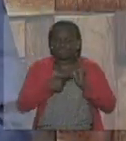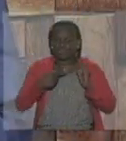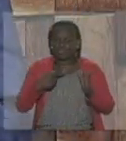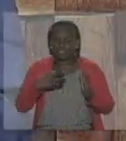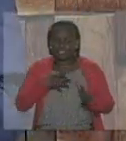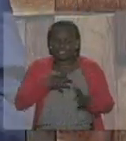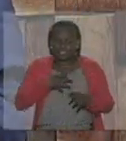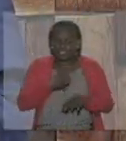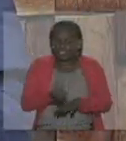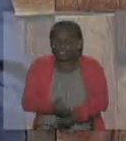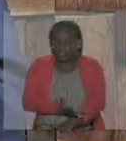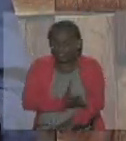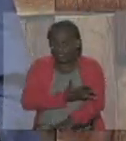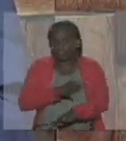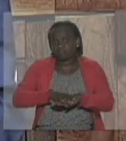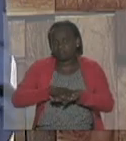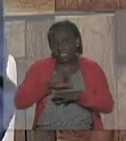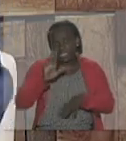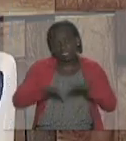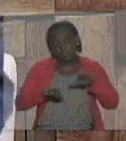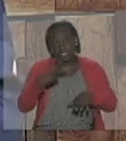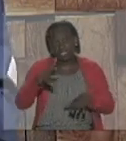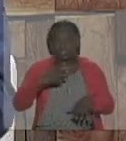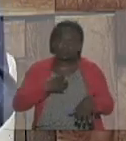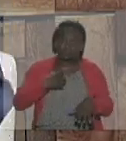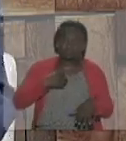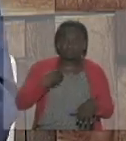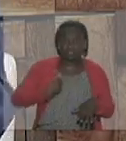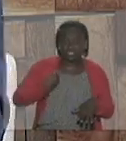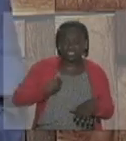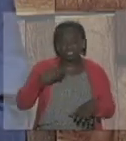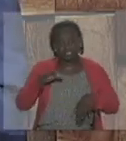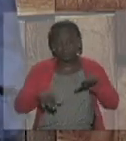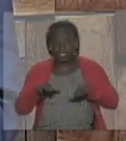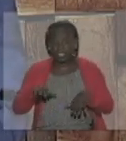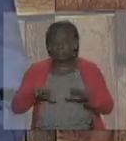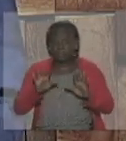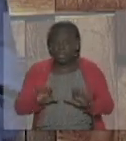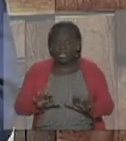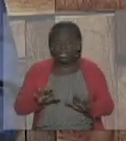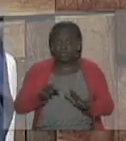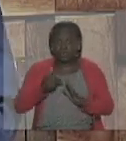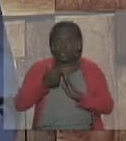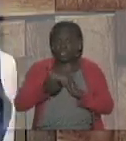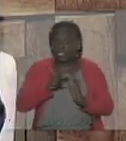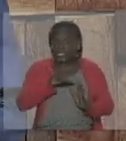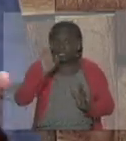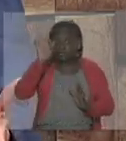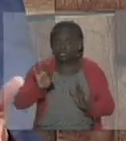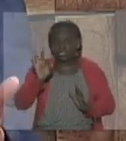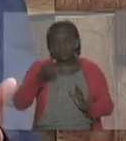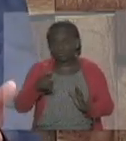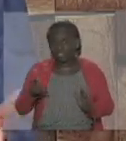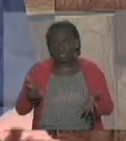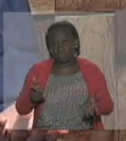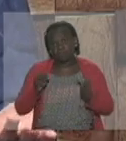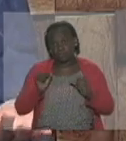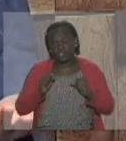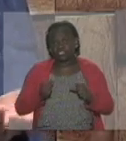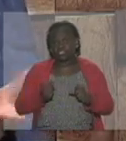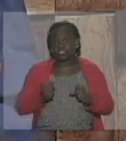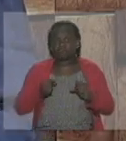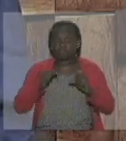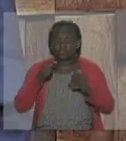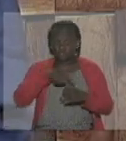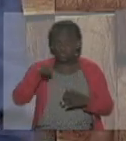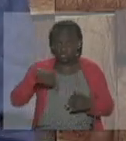toca que mais mee comente sua emoção dependendo do seu momento da sua situação enfim mas não necessariamente com qualidade 100% né isso